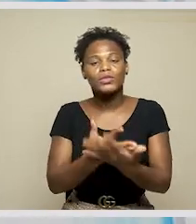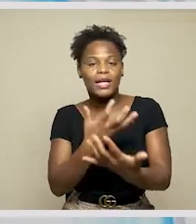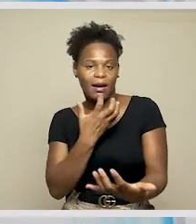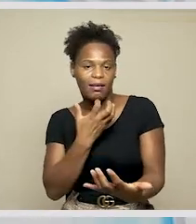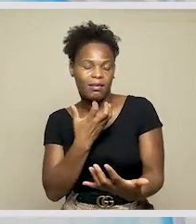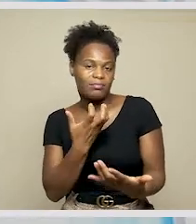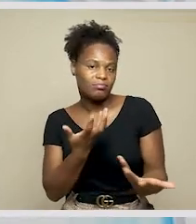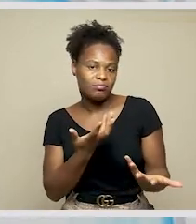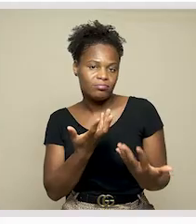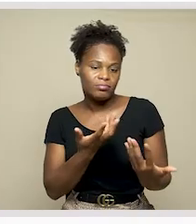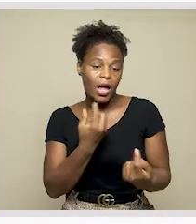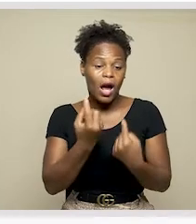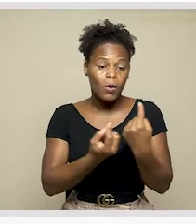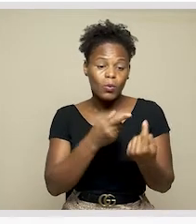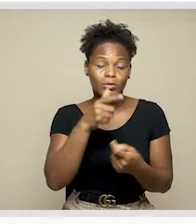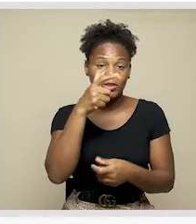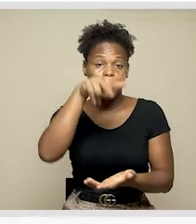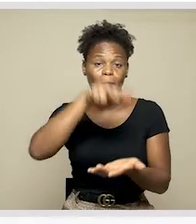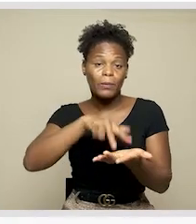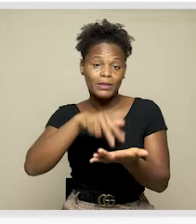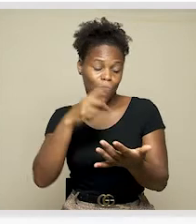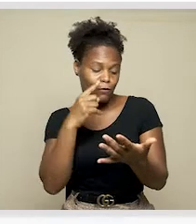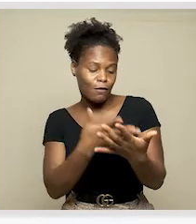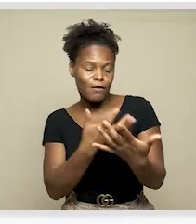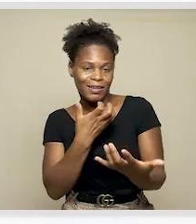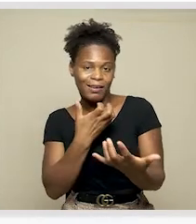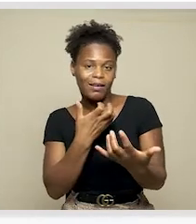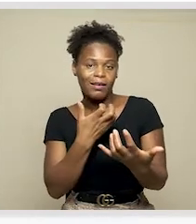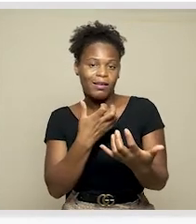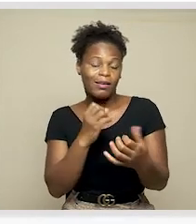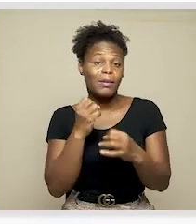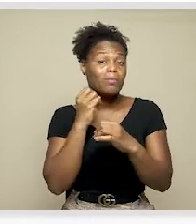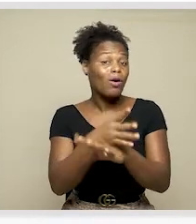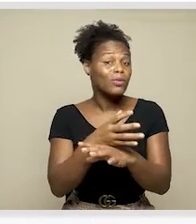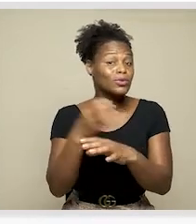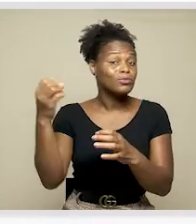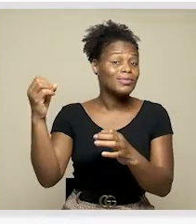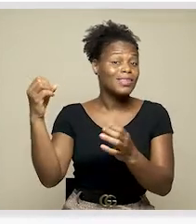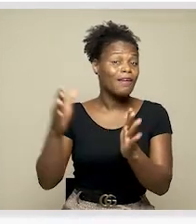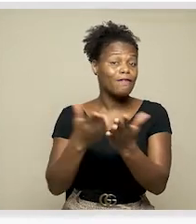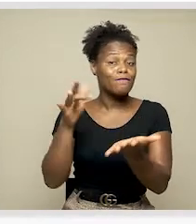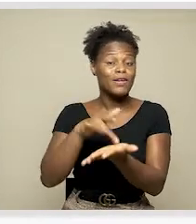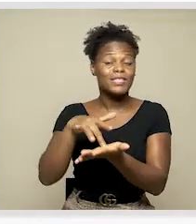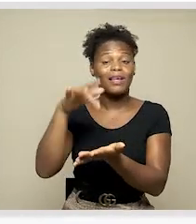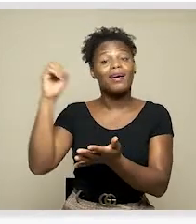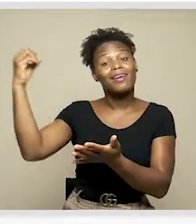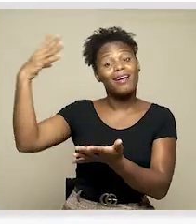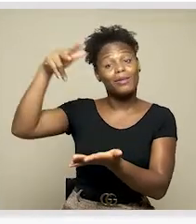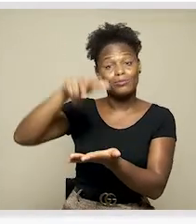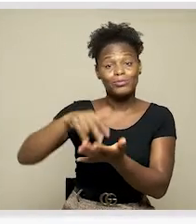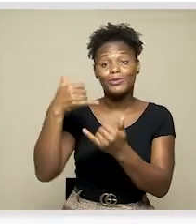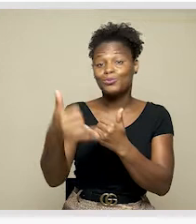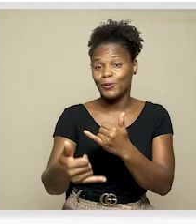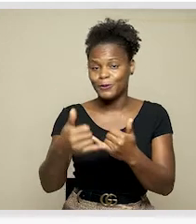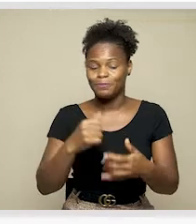destacar algumas dessas publicações pós-claridosas, ou seja, depois da publicação da revista